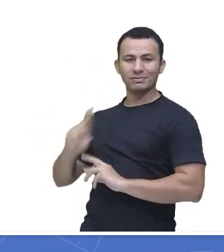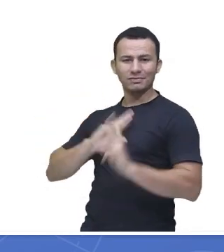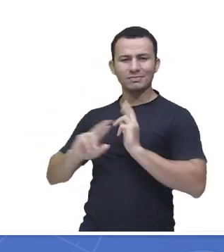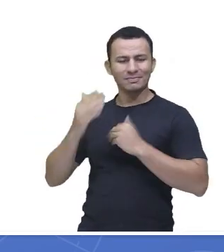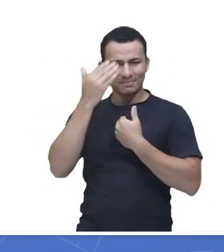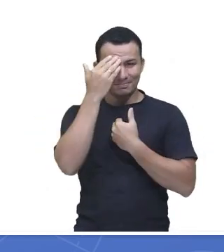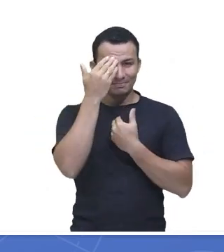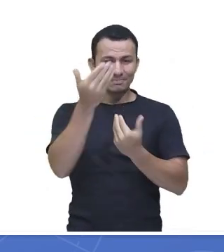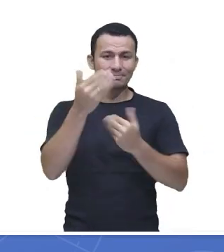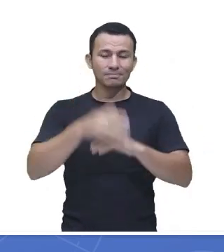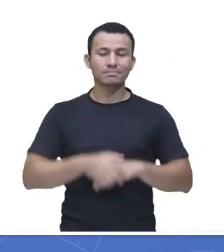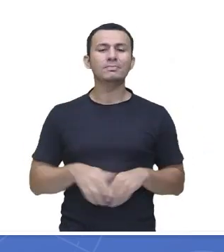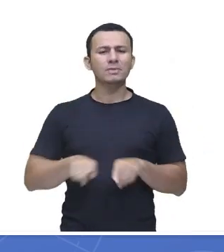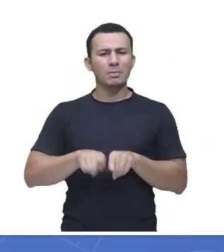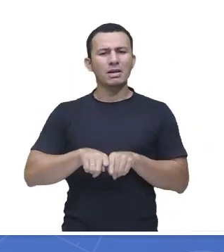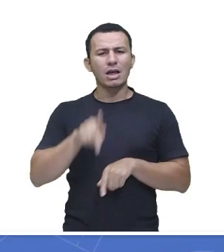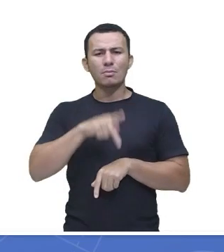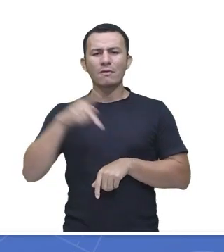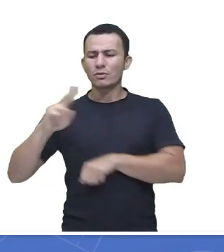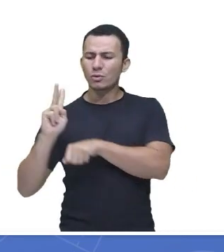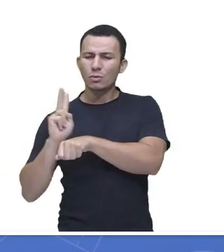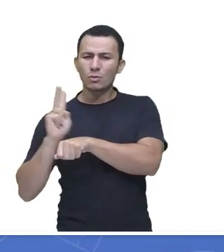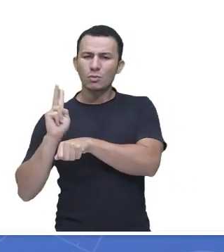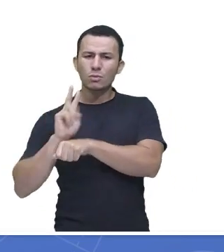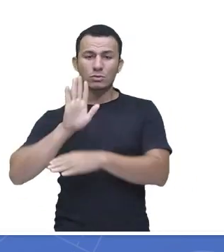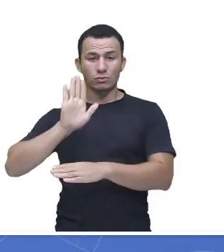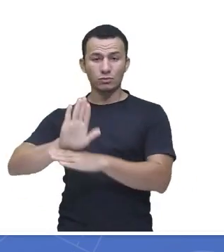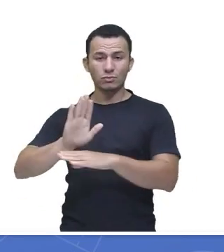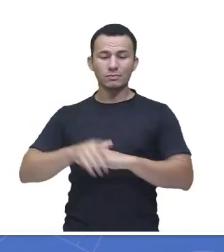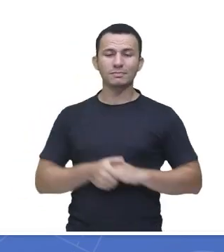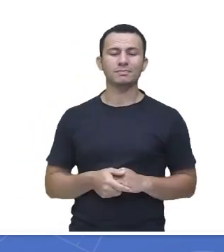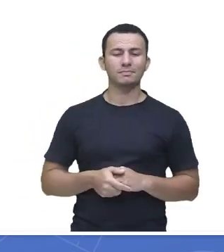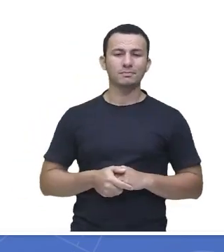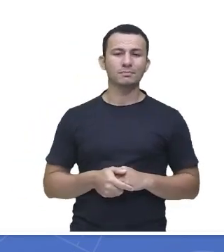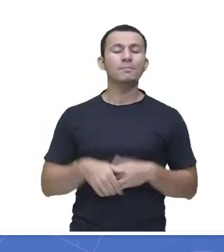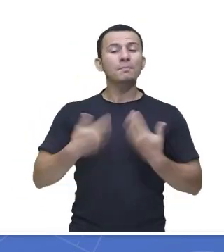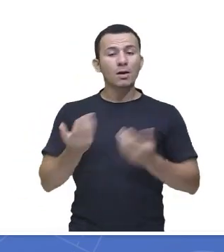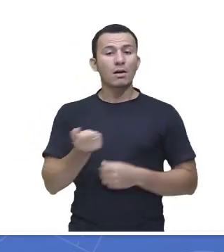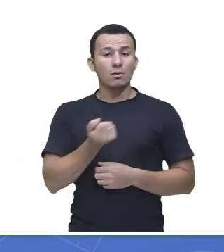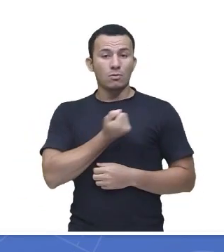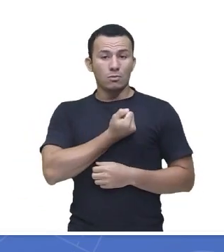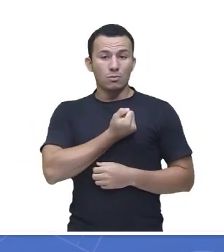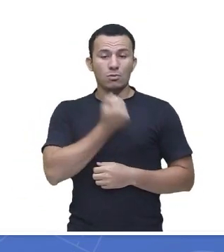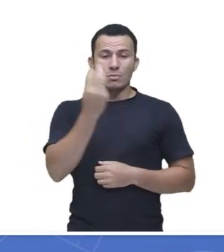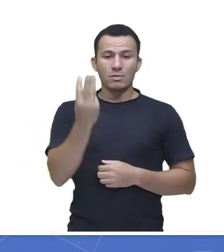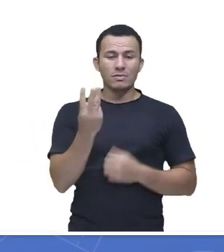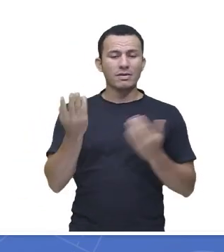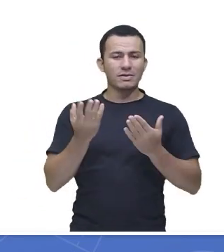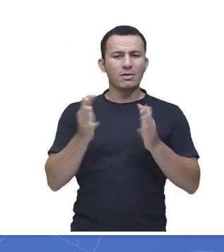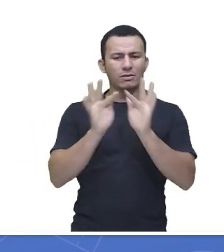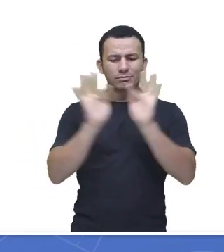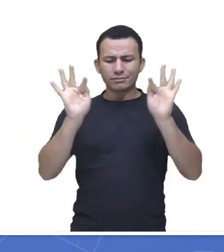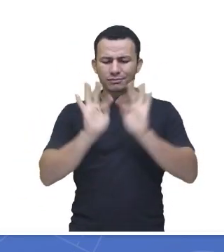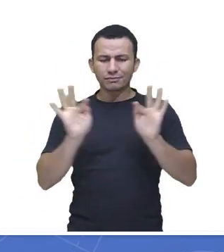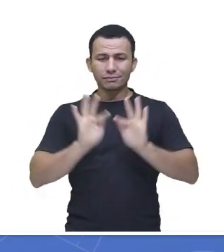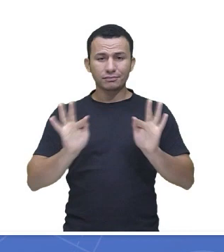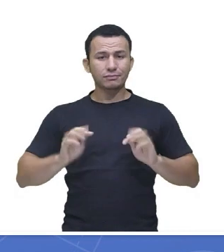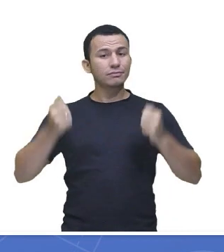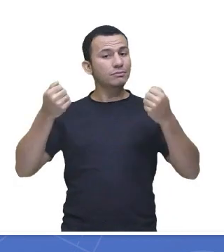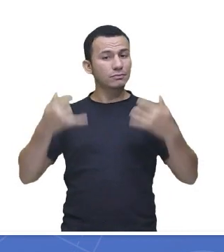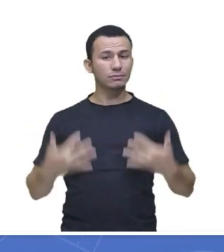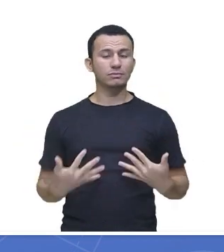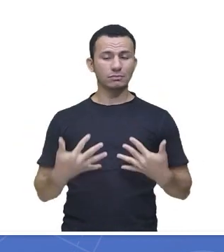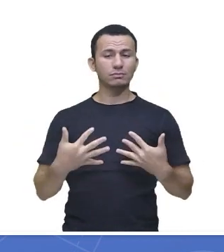bom? Há professores lá acompanhando vocês. Certo? Então agora vamos às nossas frases e vamos